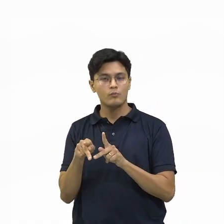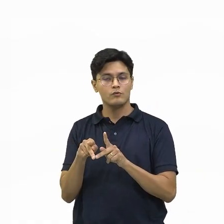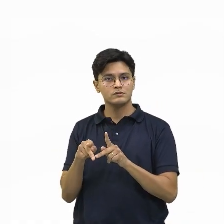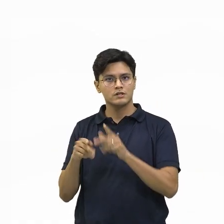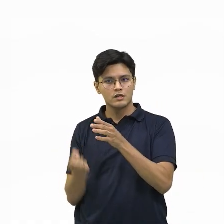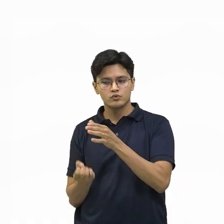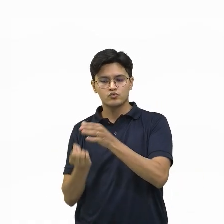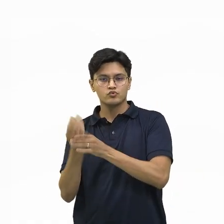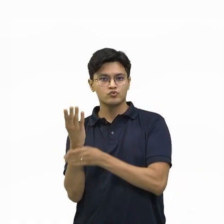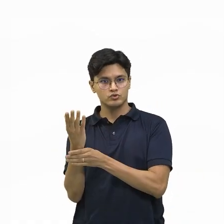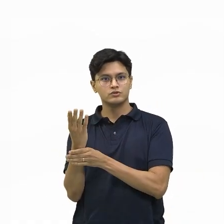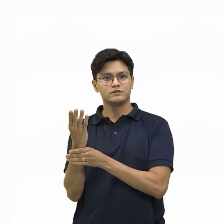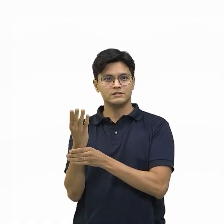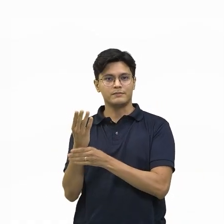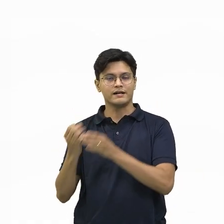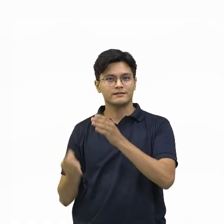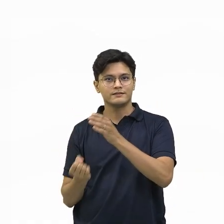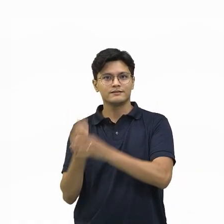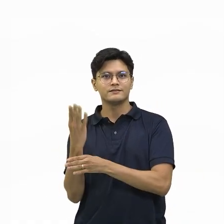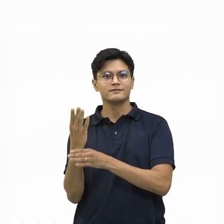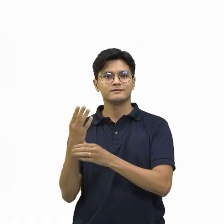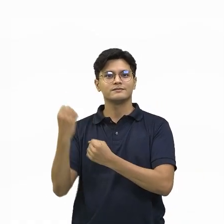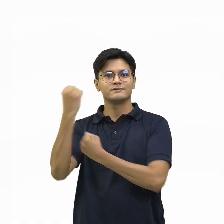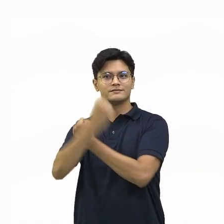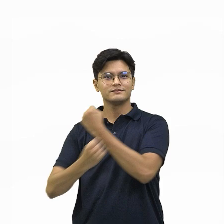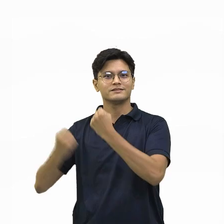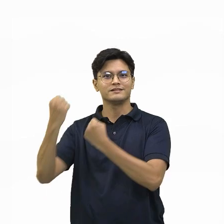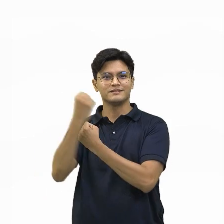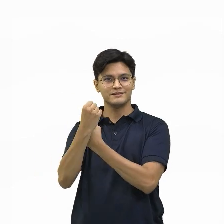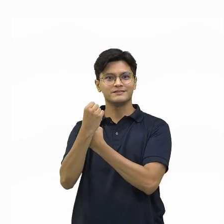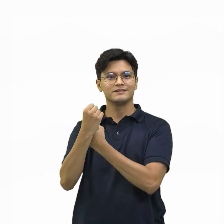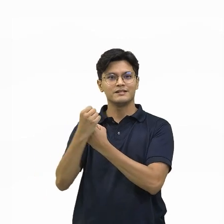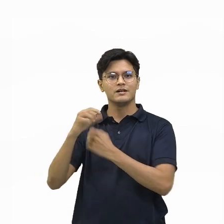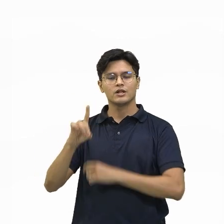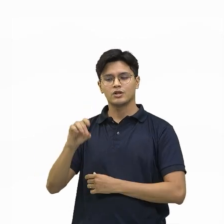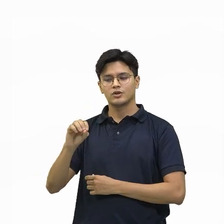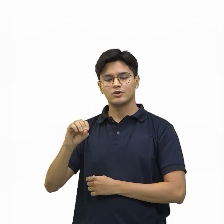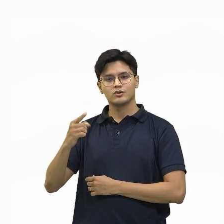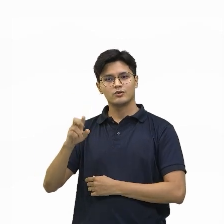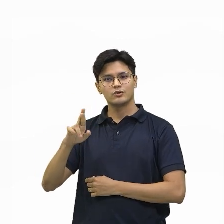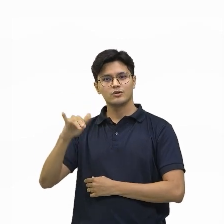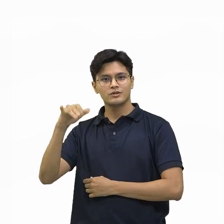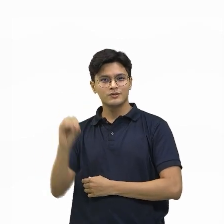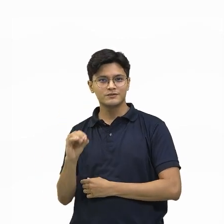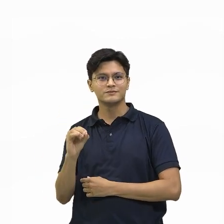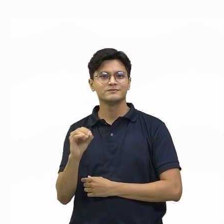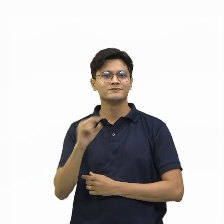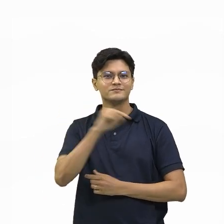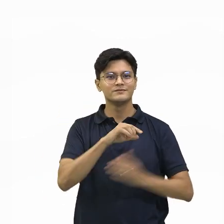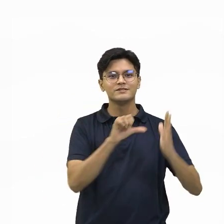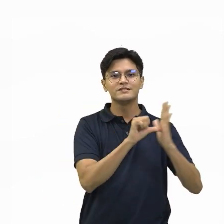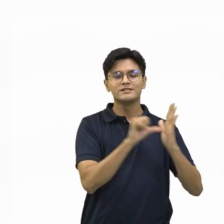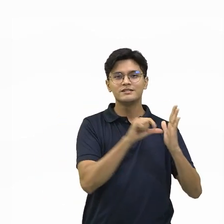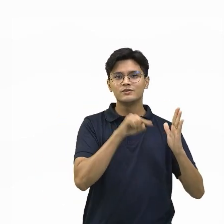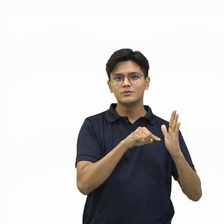os dórios, enquanto que Atenas foram os jônios. Dentro do campo político, Esparta estava muito